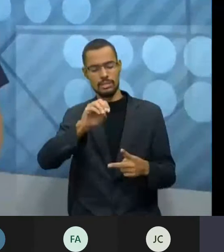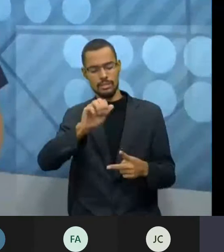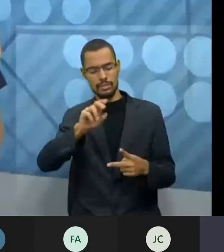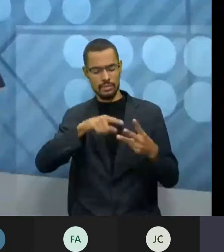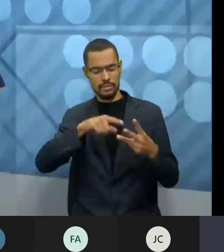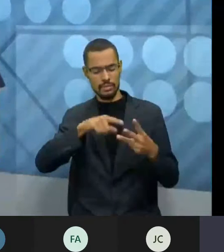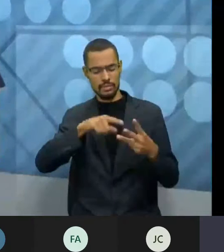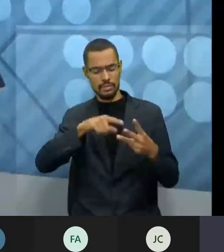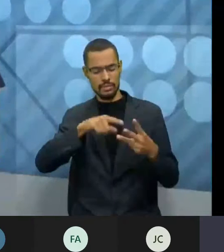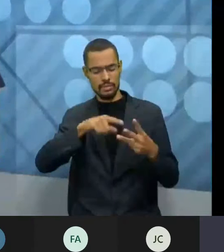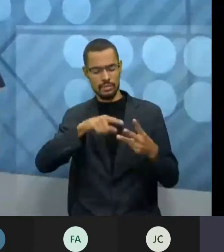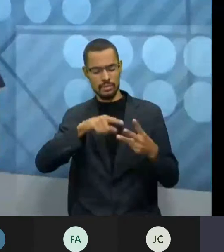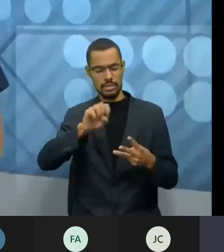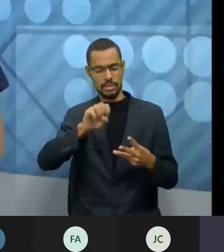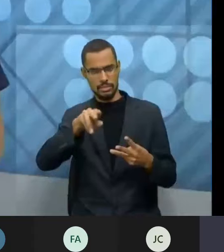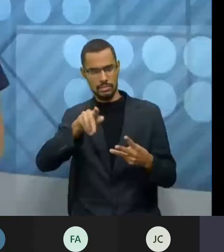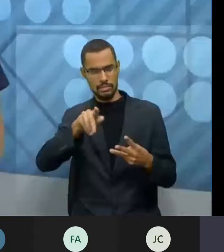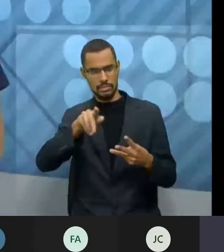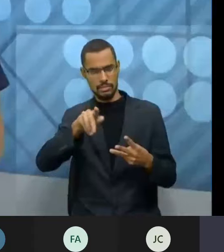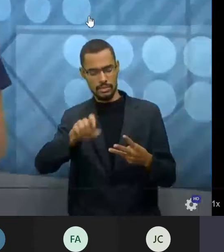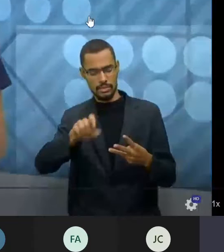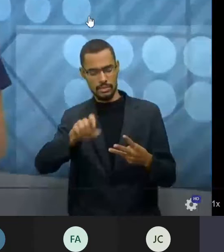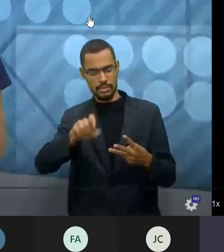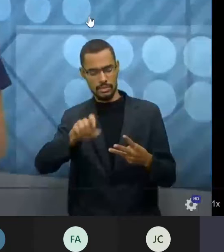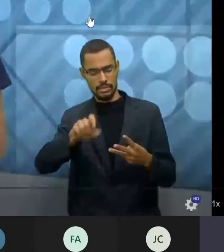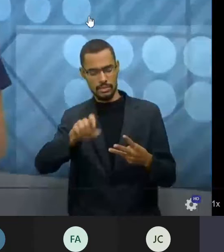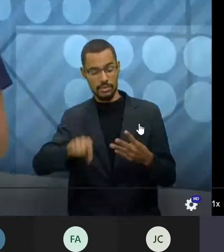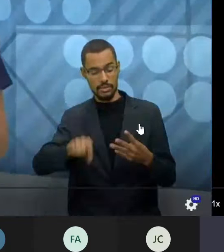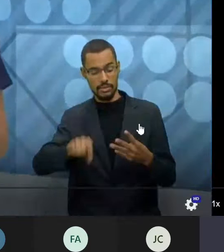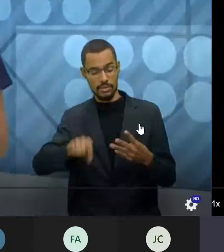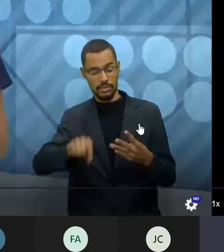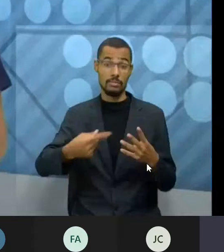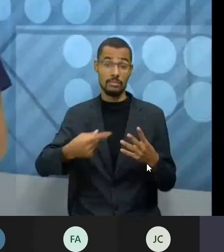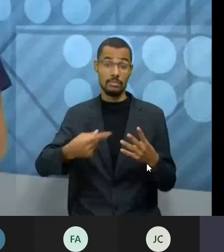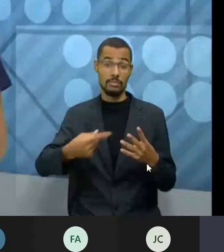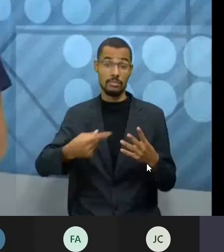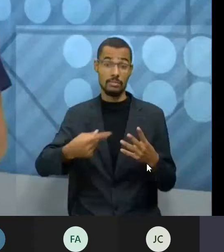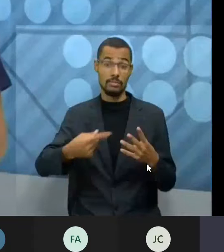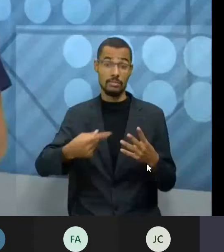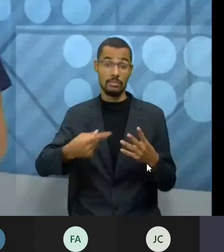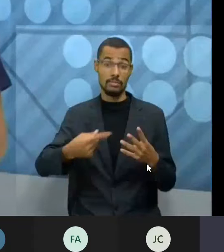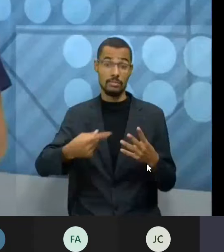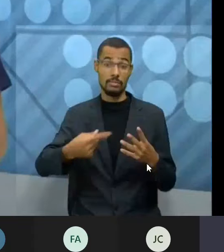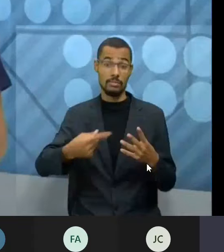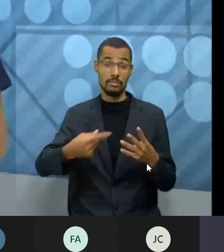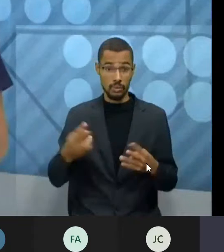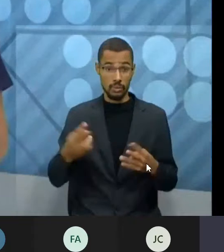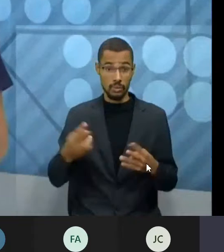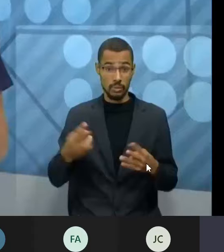vamos iniciar com o nosso primeiro procedimento, que é a observação da lâmina de língua